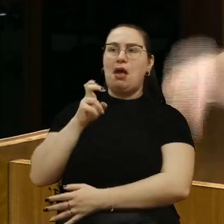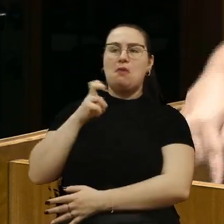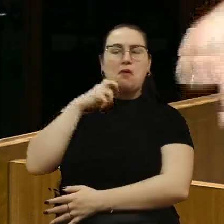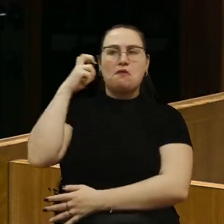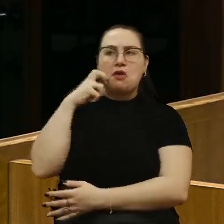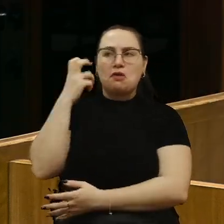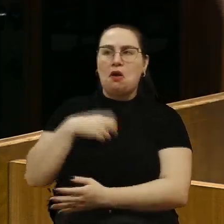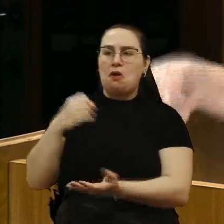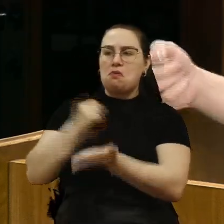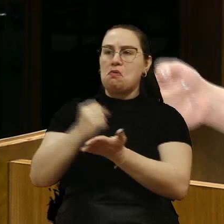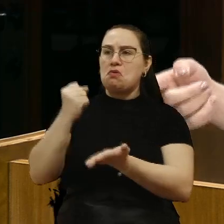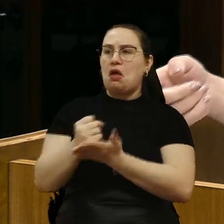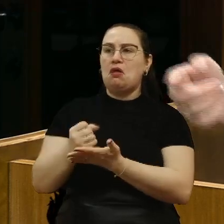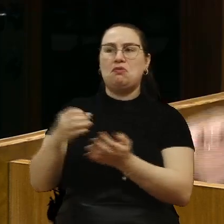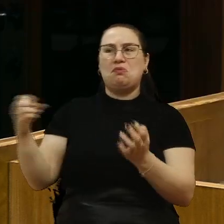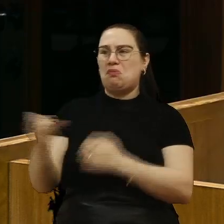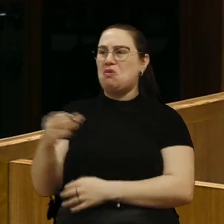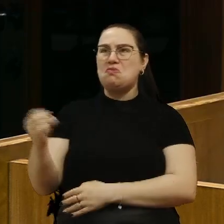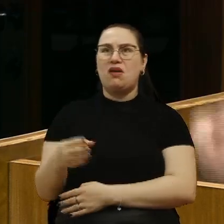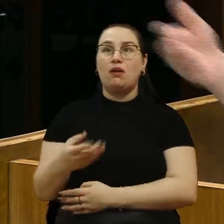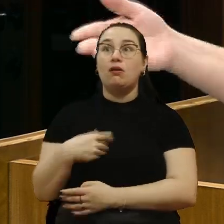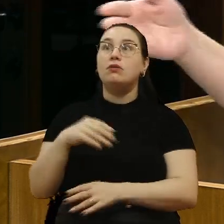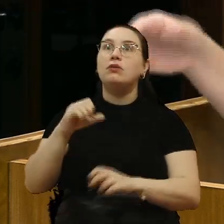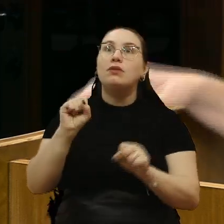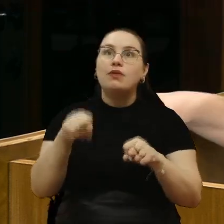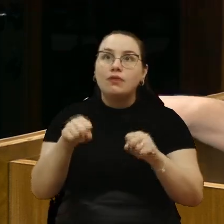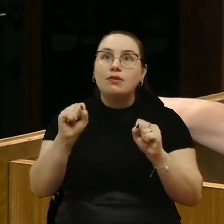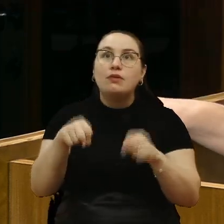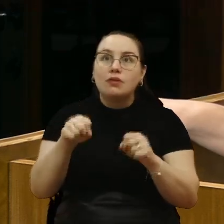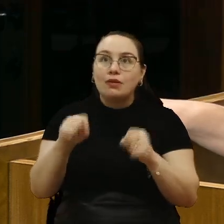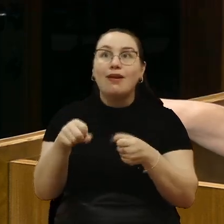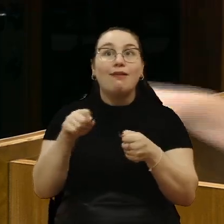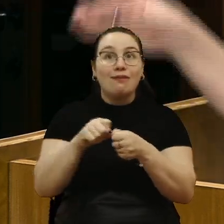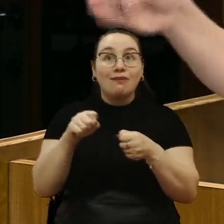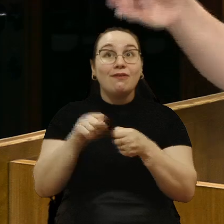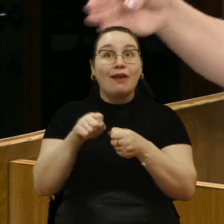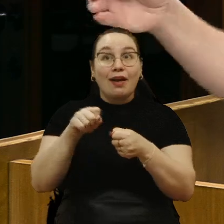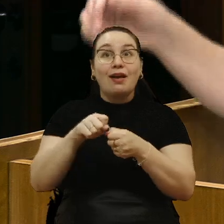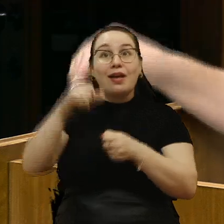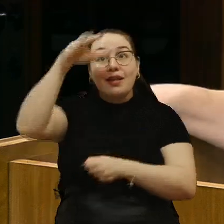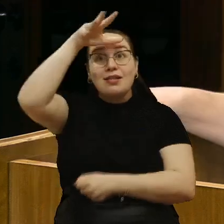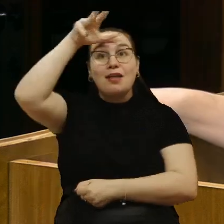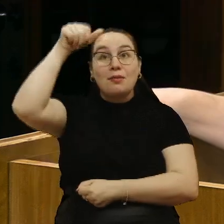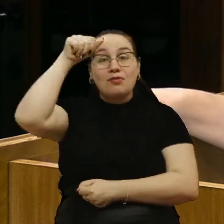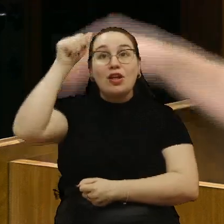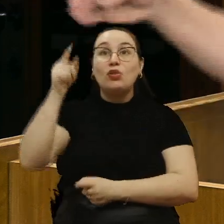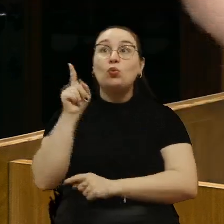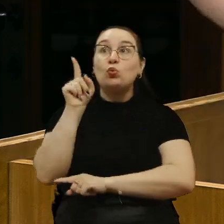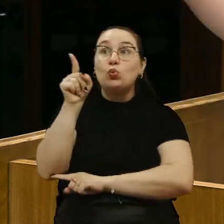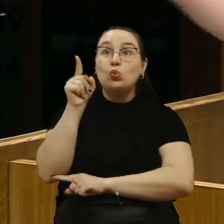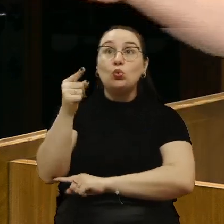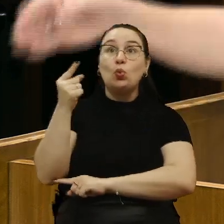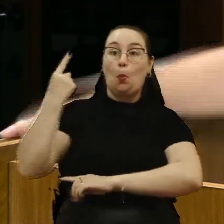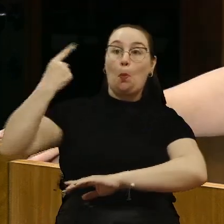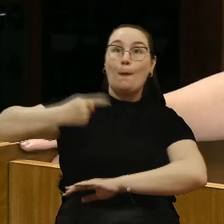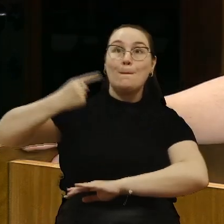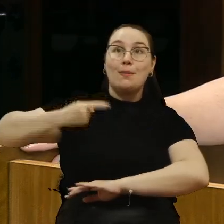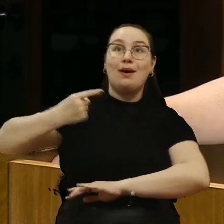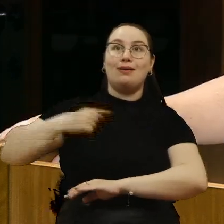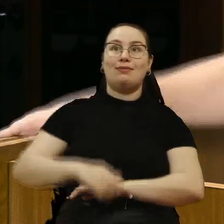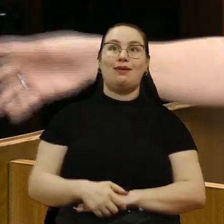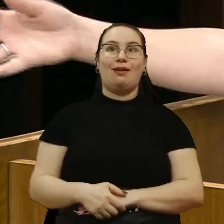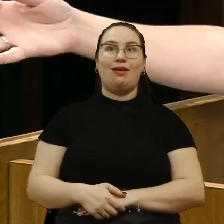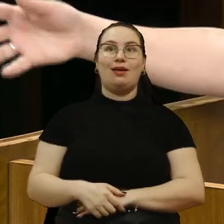são desatualizados, porque não sei... Sim, faça. O senhor é que manda na casa, o senhor que manda na